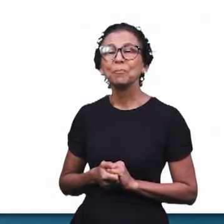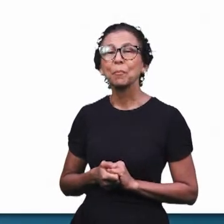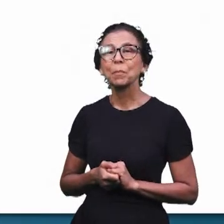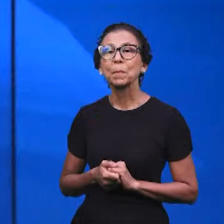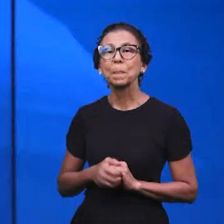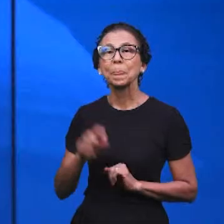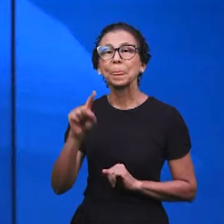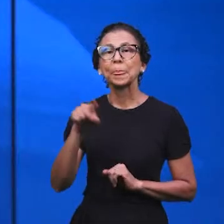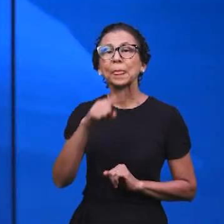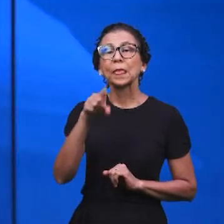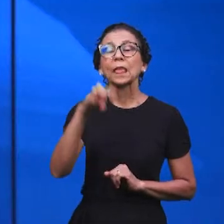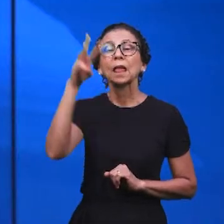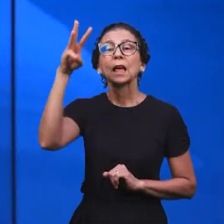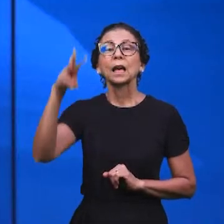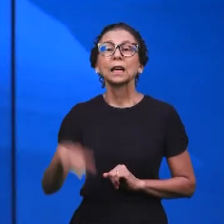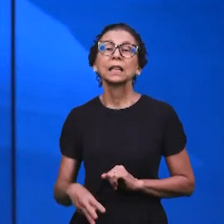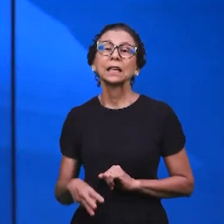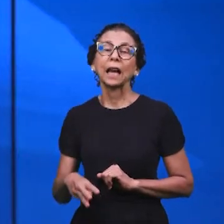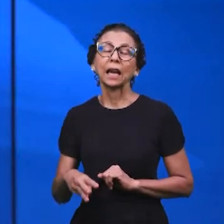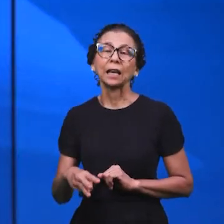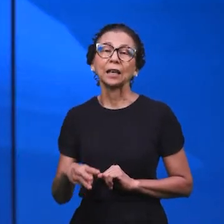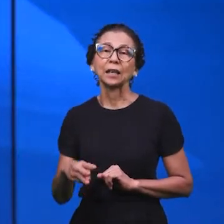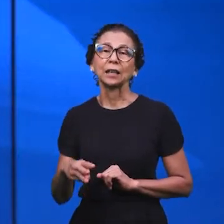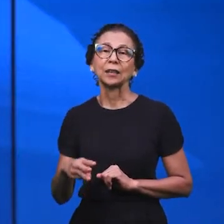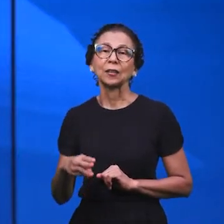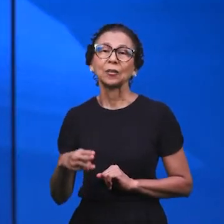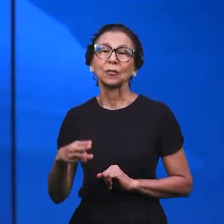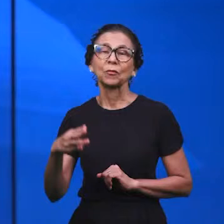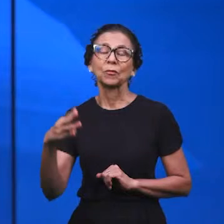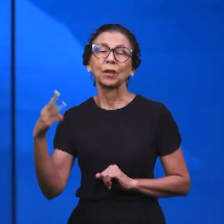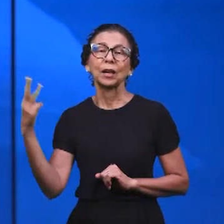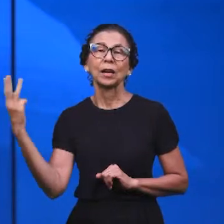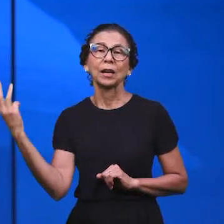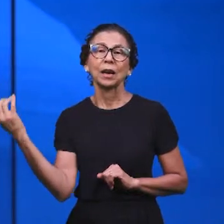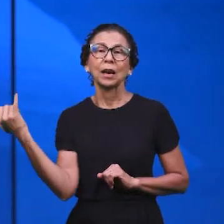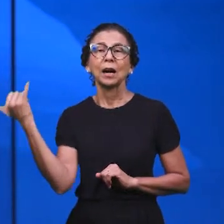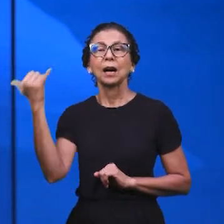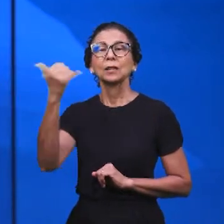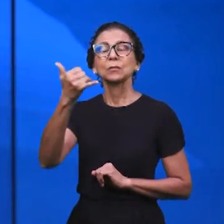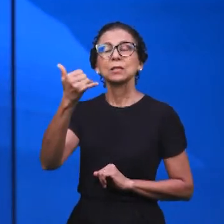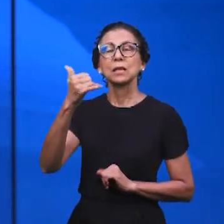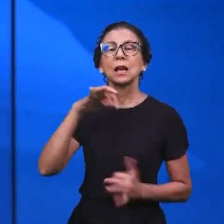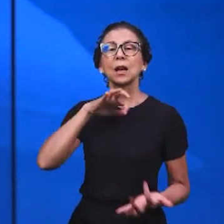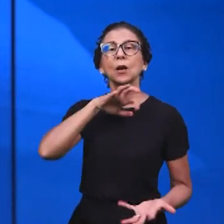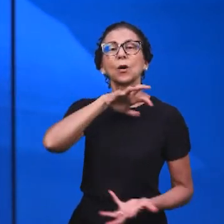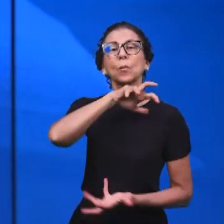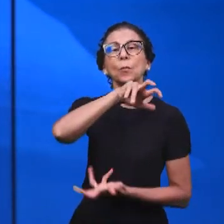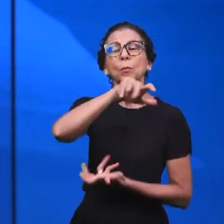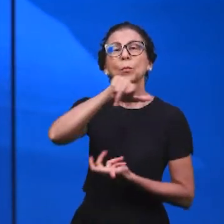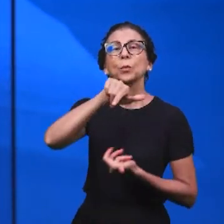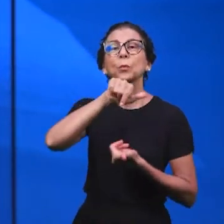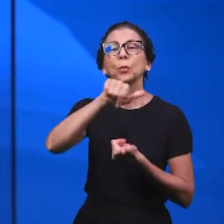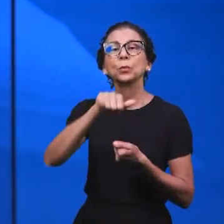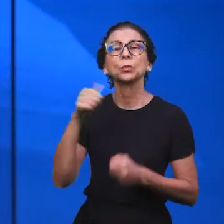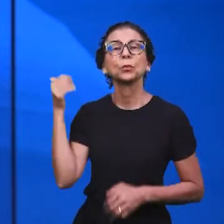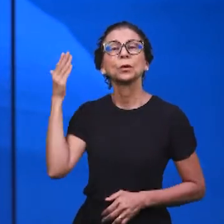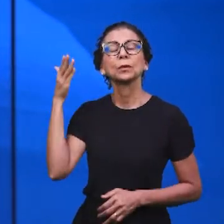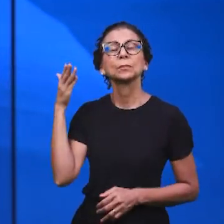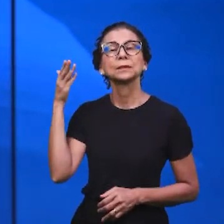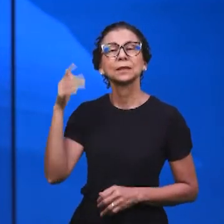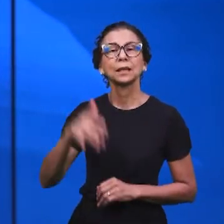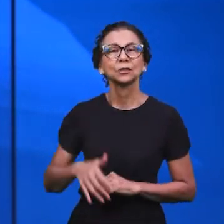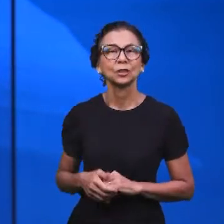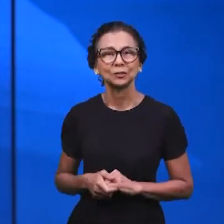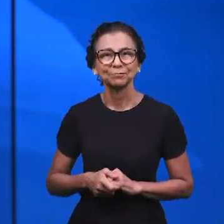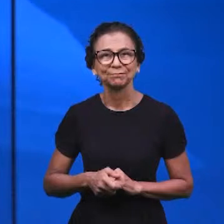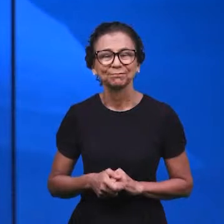mensagem que é anunciada para o mundo. Quem vai nos dar essa resposta agora vai ser o nosso irmão Gustavo Carneiro.